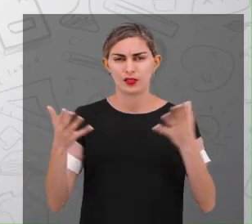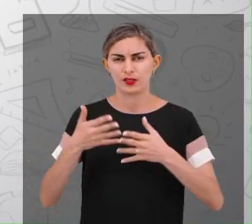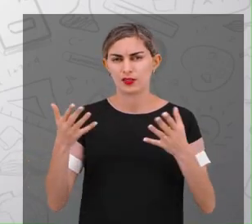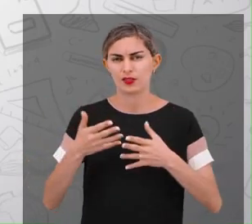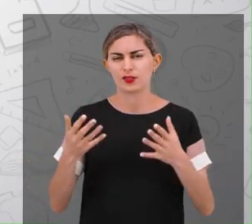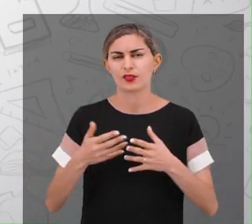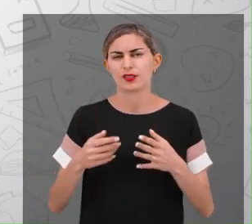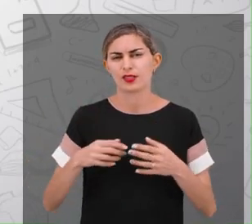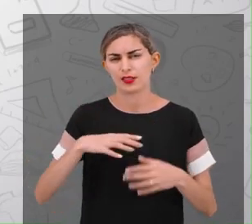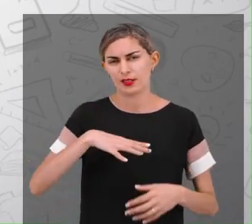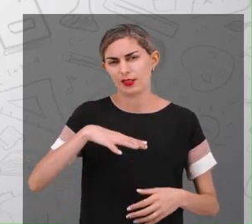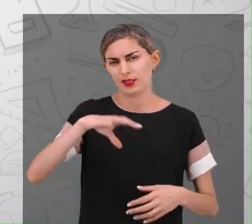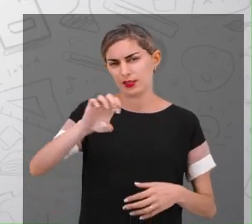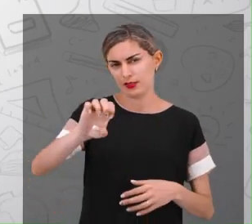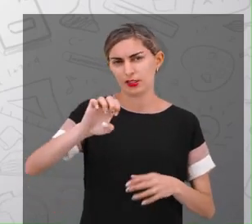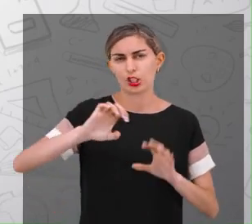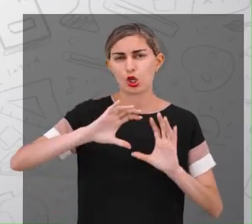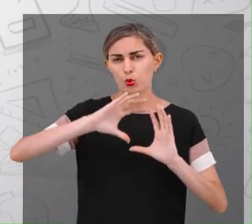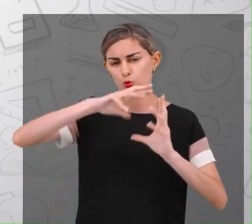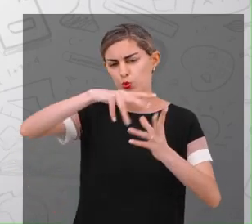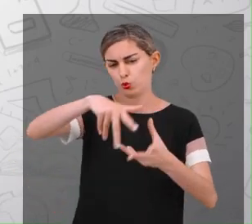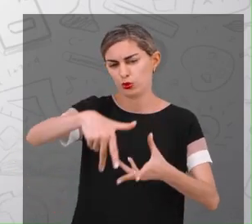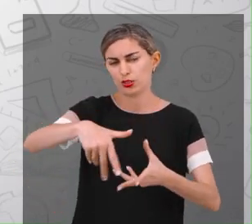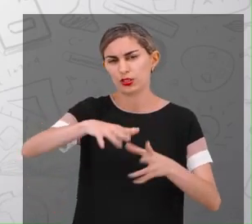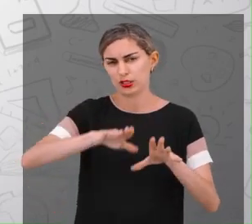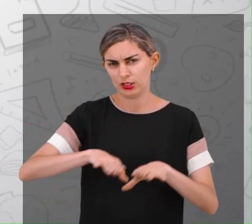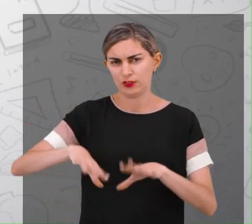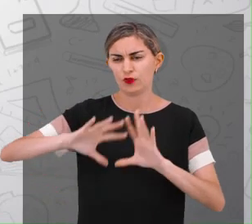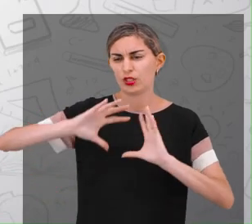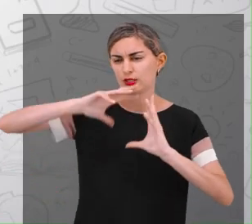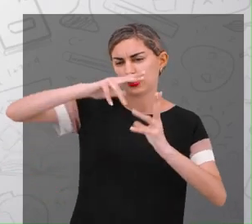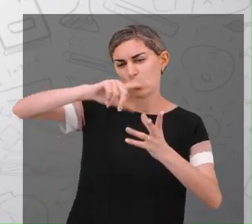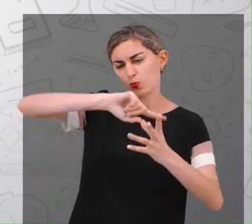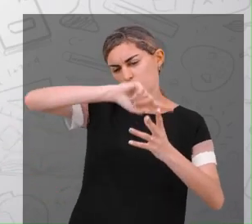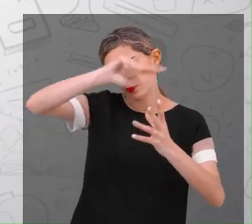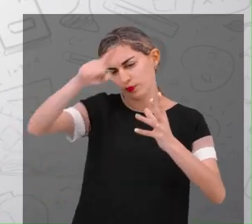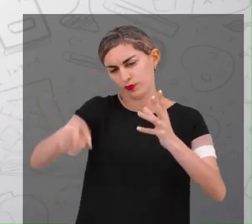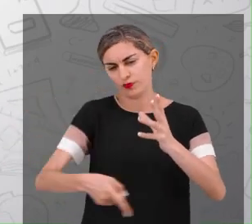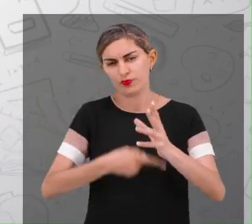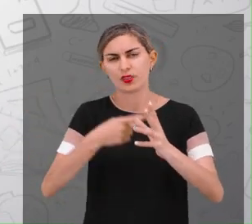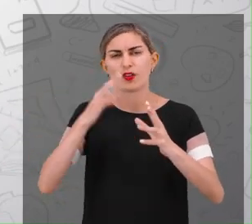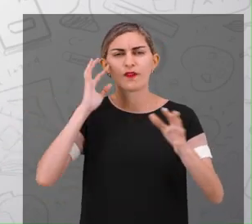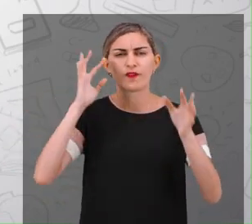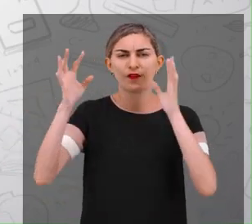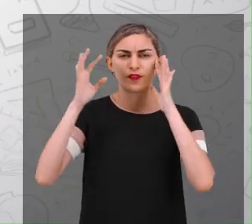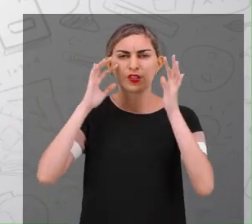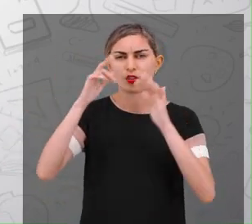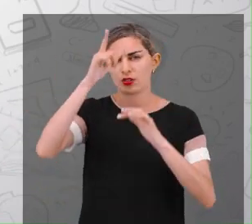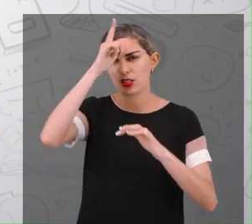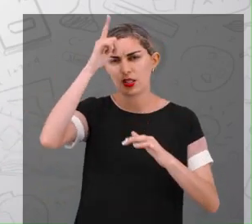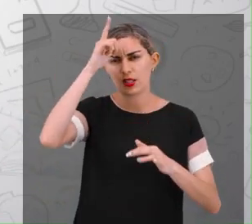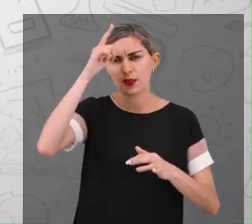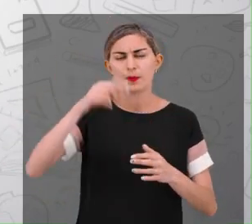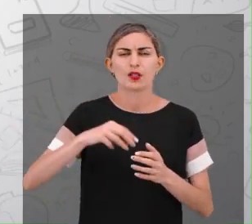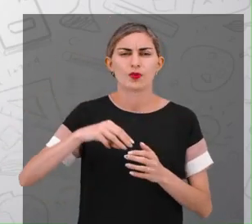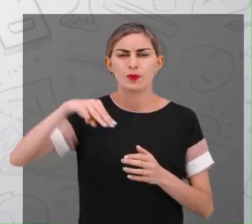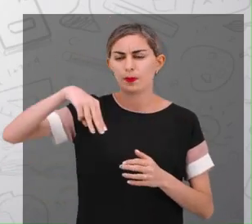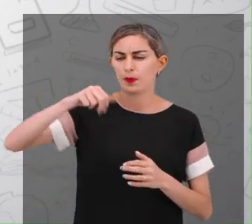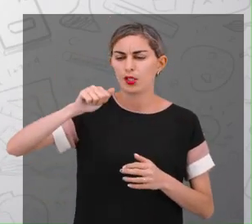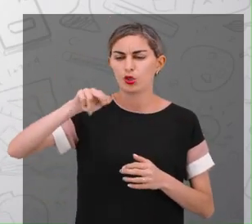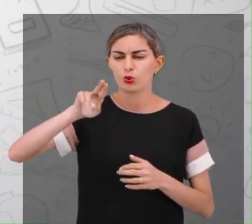Agora vamos para a ética universal, a última dessas três. Ela foi fundamentada pelo filósofo alemão Immanuel